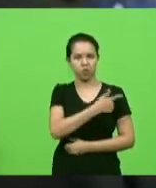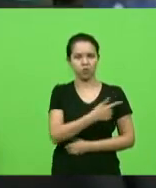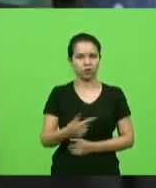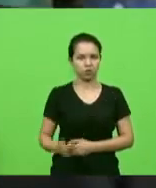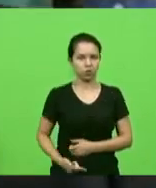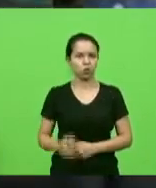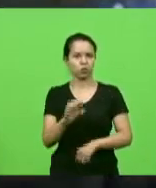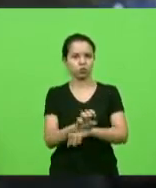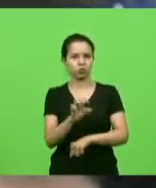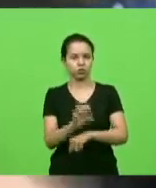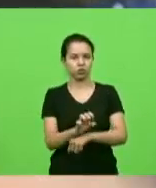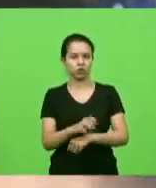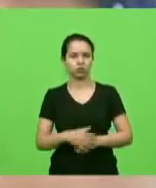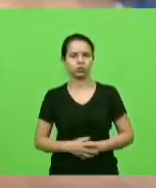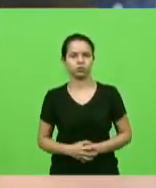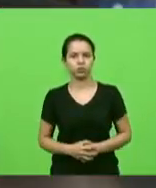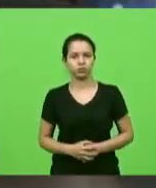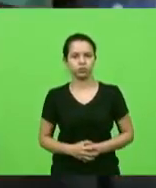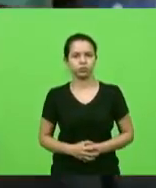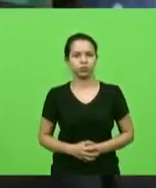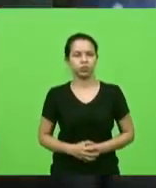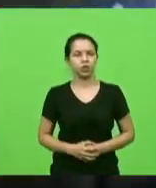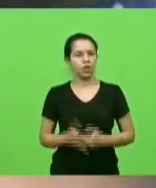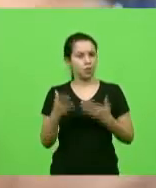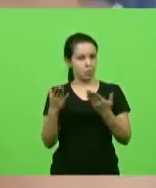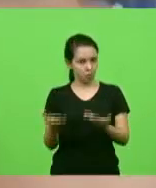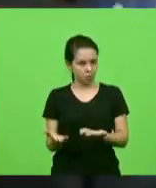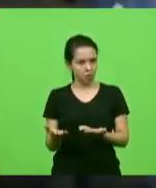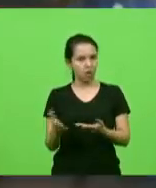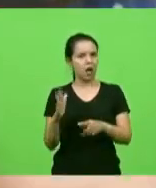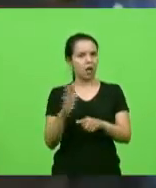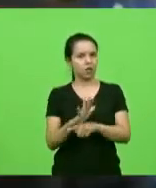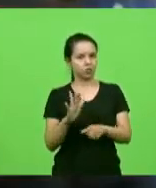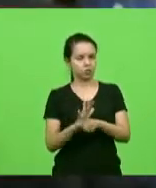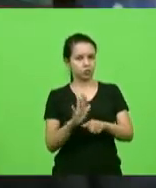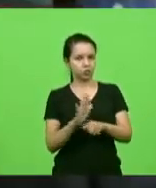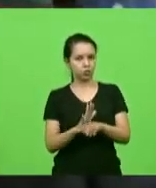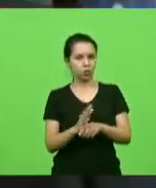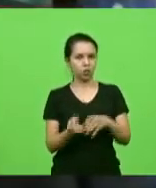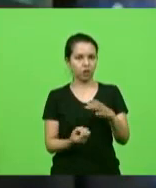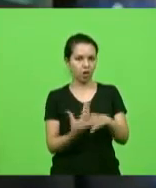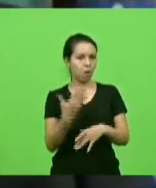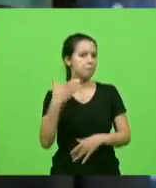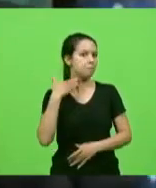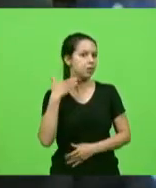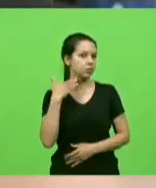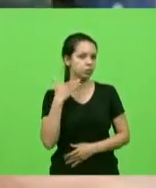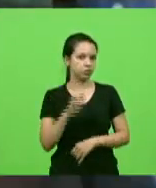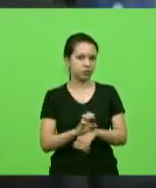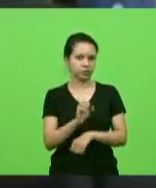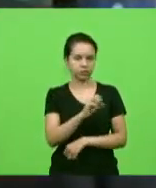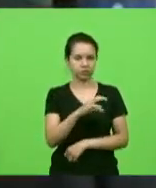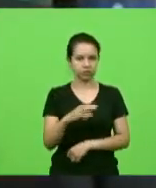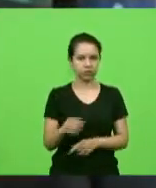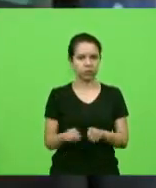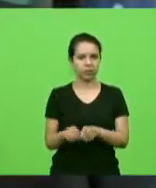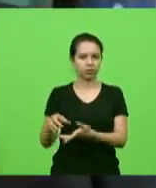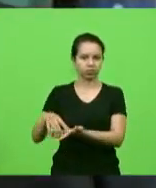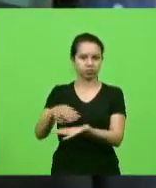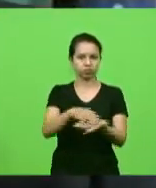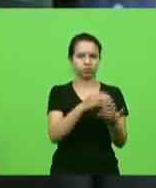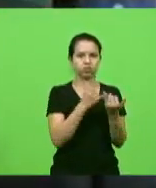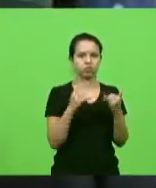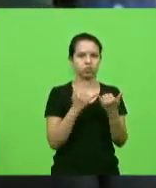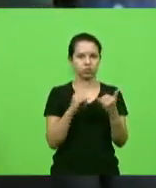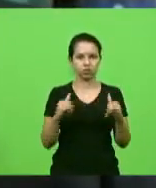governador do Estado e foi conselho internet se foram criado o Banco do Estado de Santa Catarina as centrais elétricas